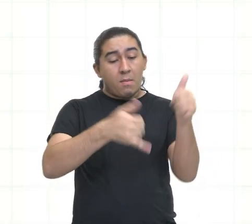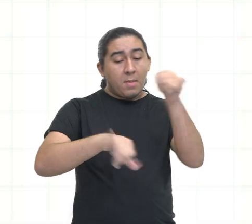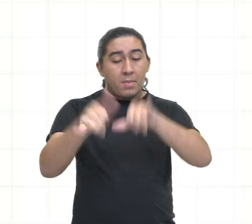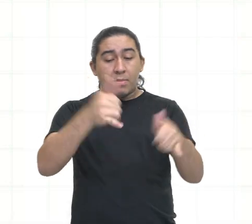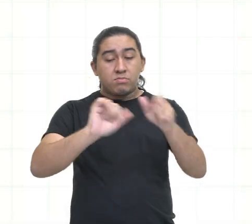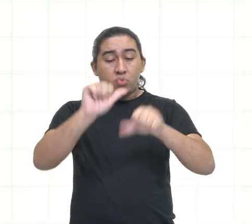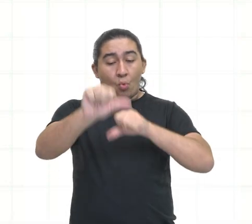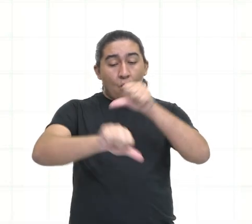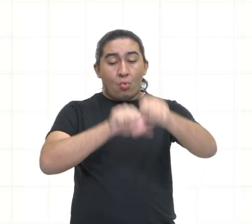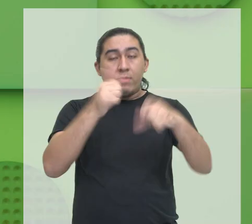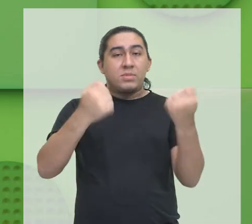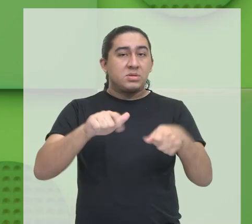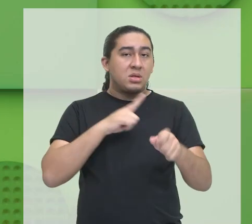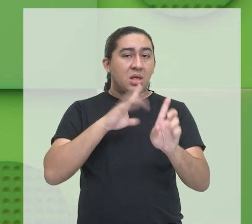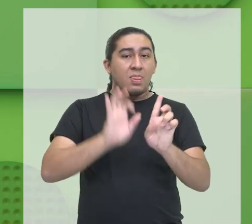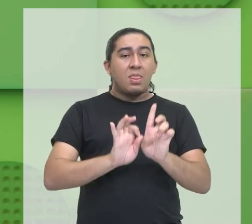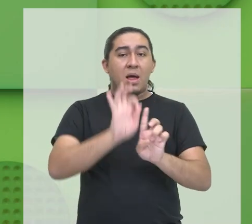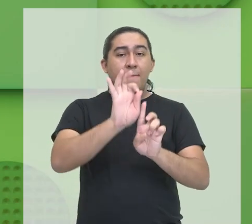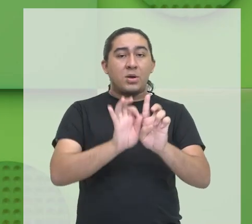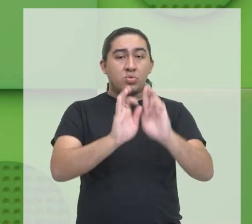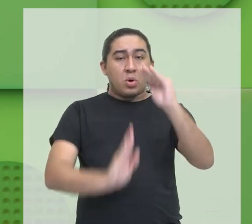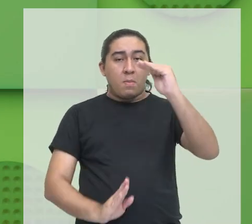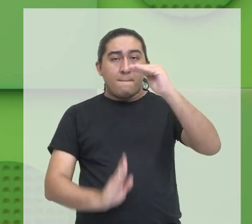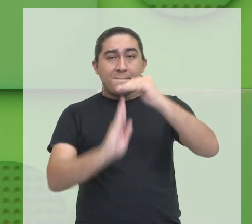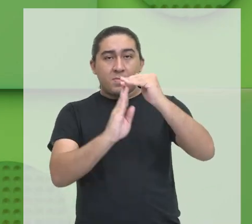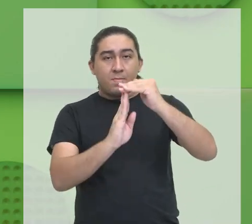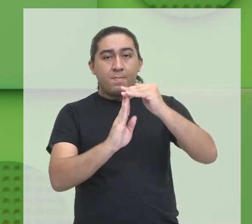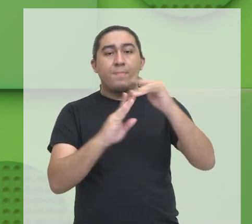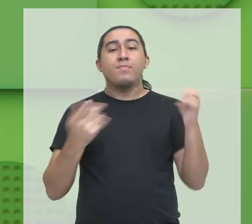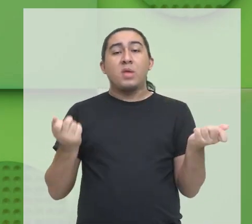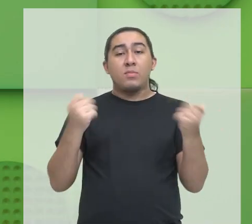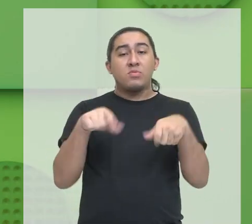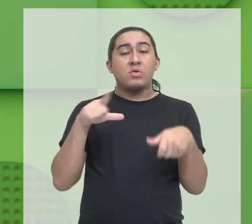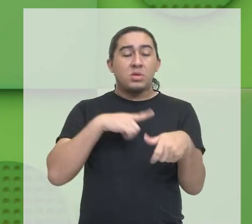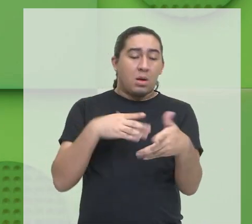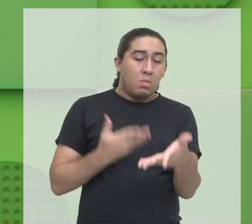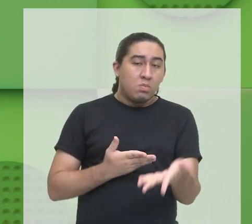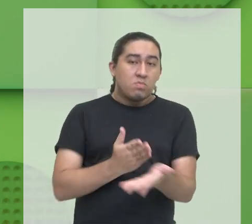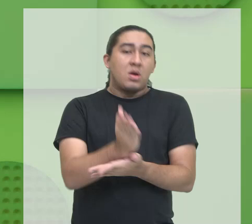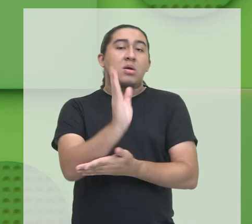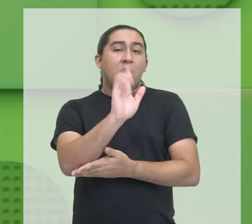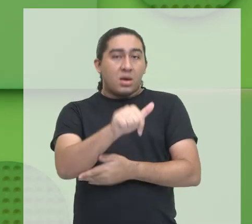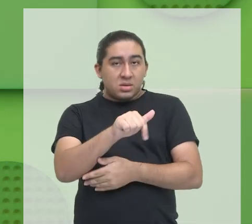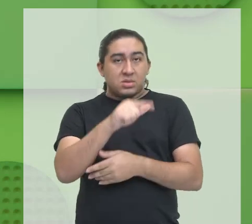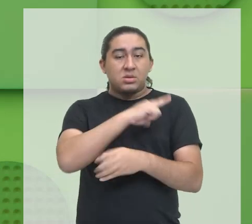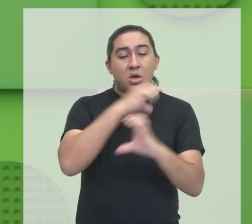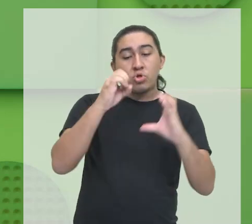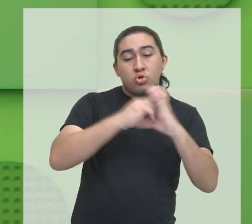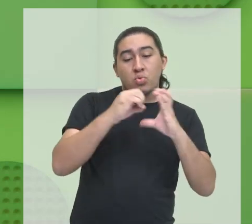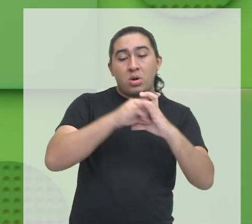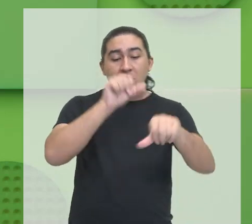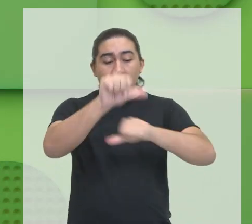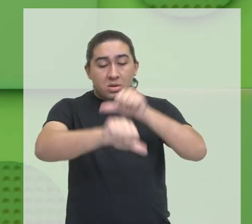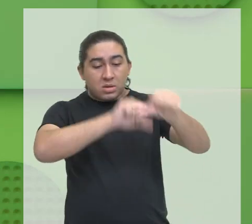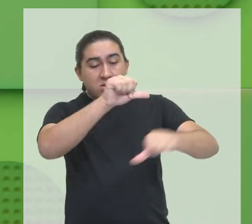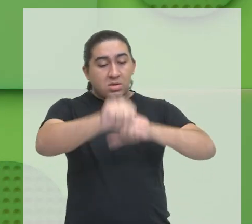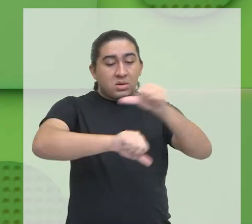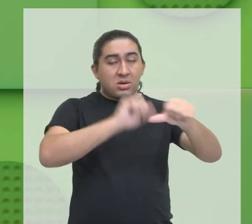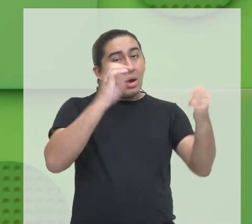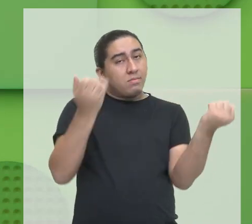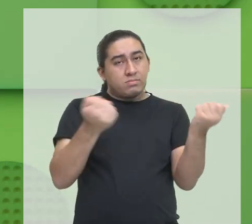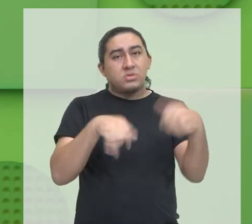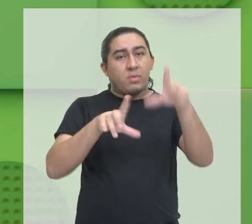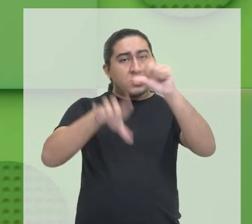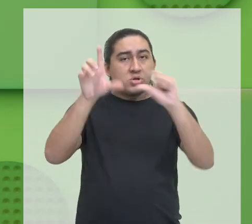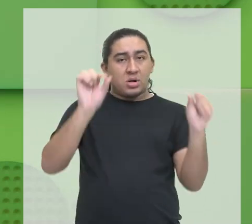atingir certas temperaturas e para conseguir realizar o processo de fusão nuclear e assim, né, ser considerado uma